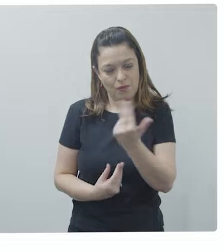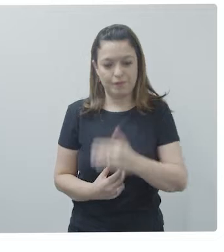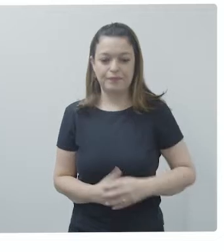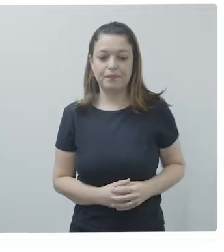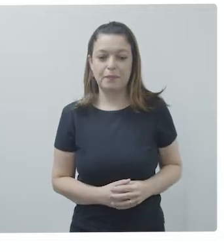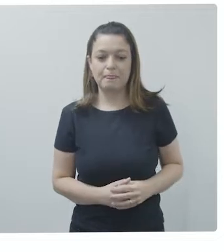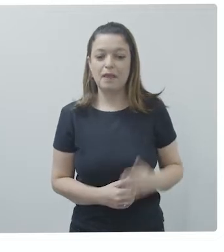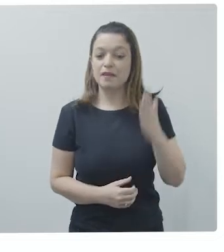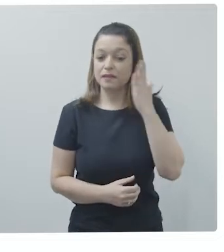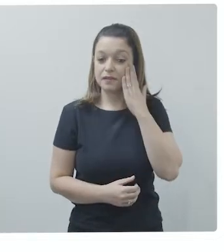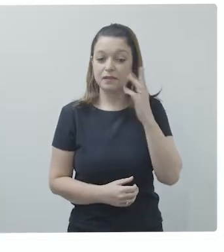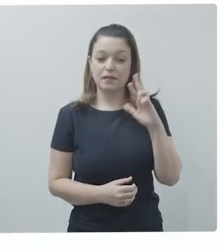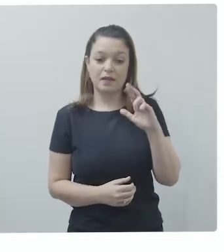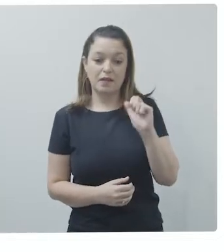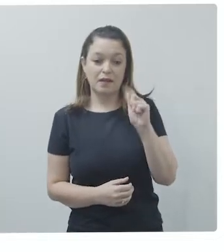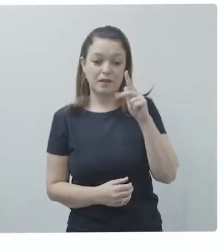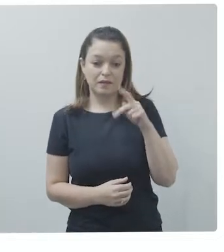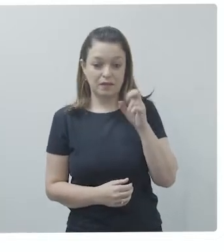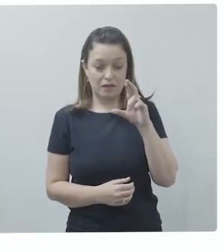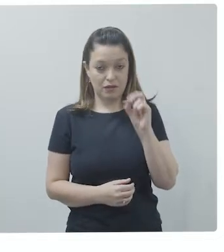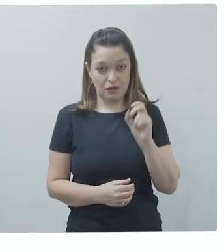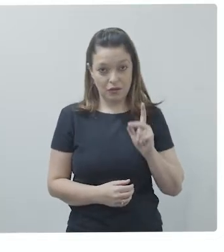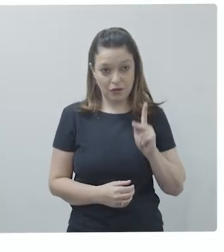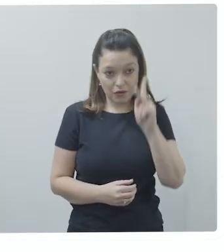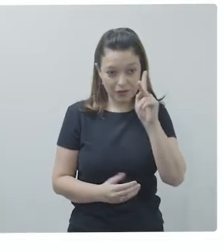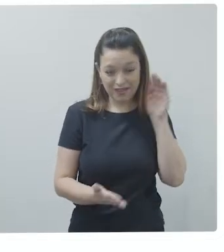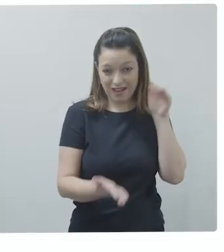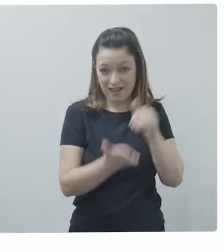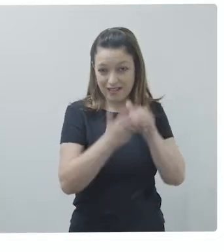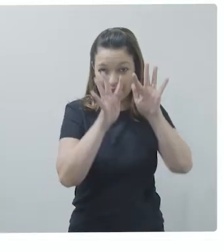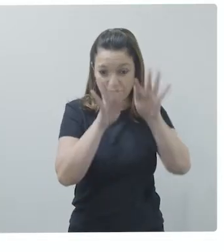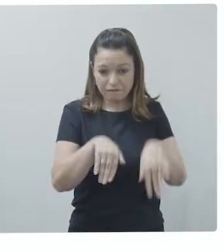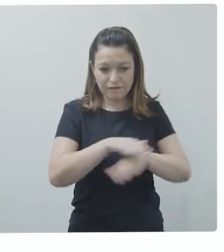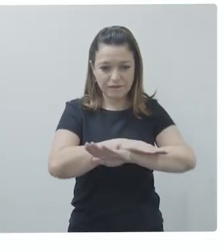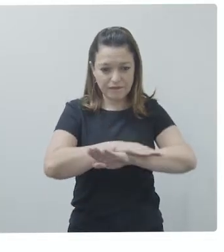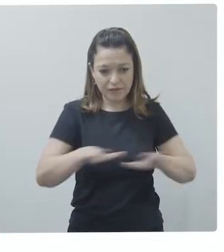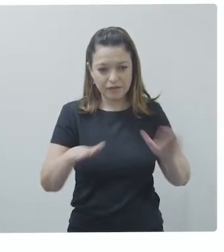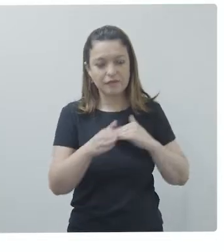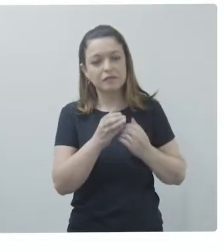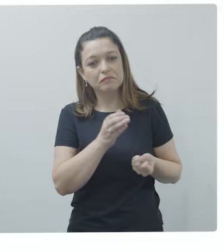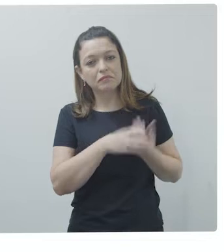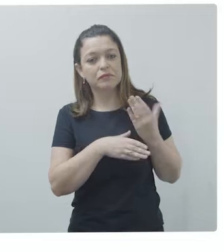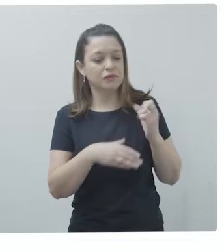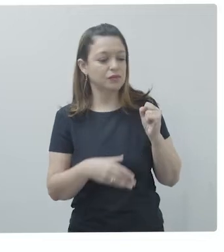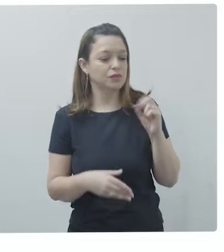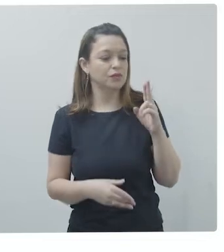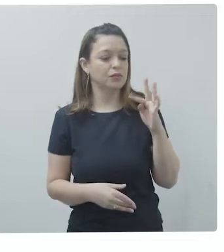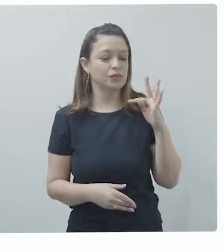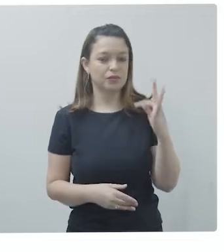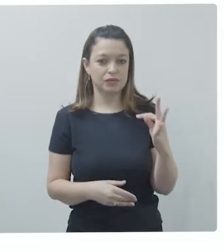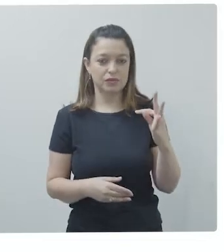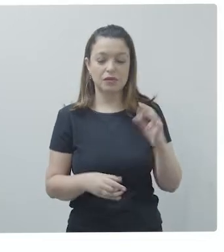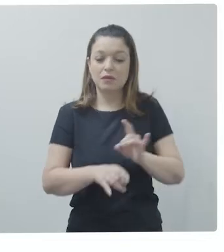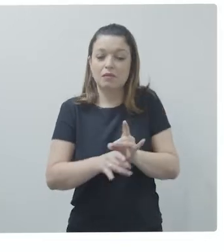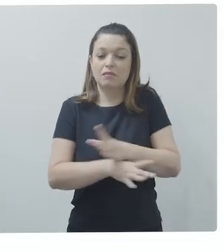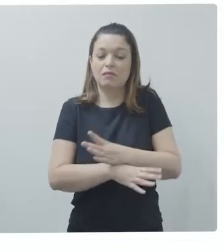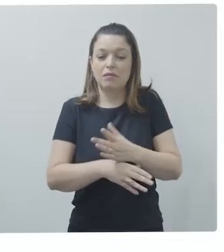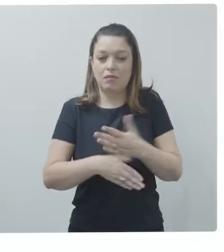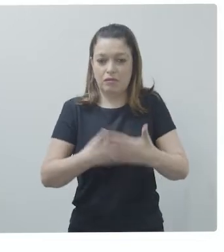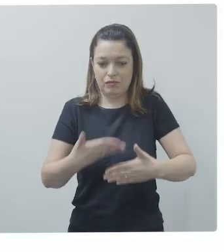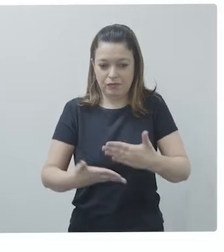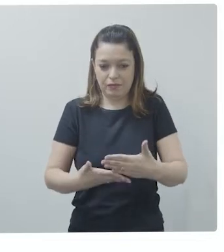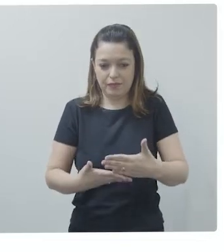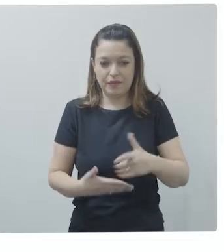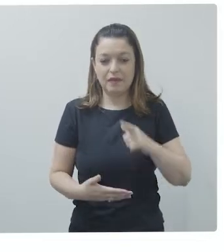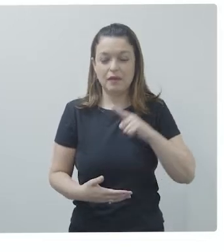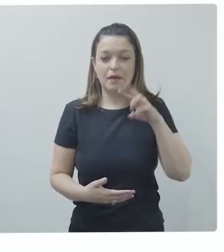Sabe-se que no Ragnarok, no fim de tudo, e só então, Surt deixará seu posto. Ele sairá de Muspel com